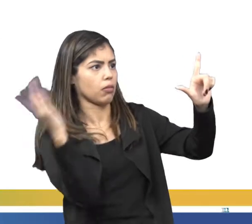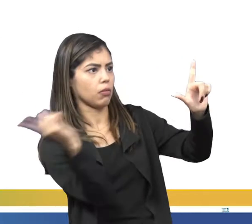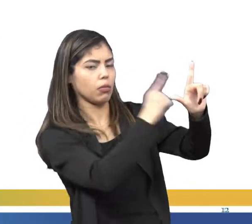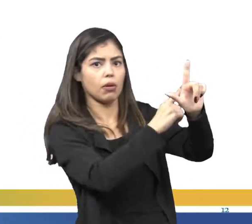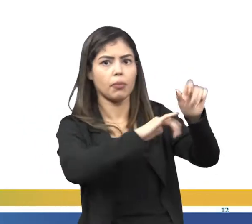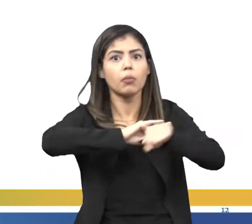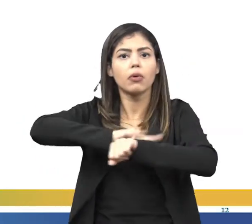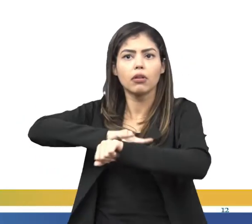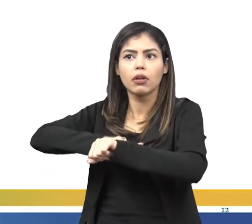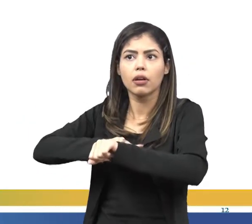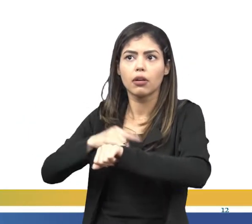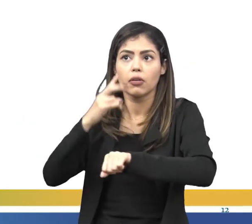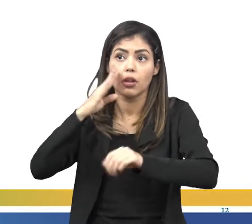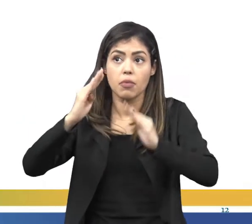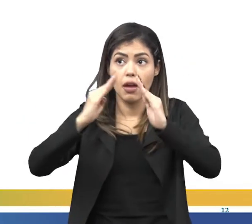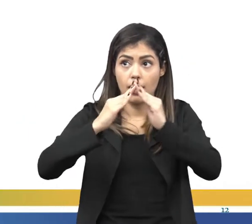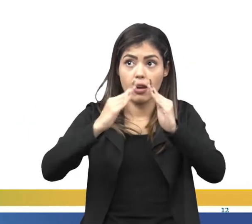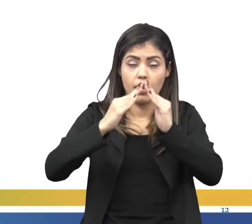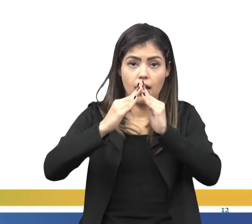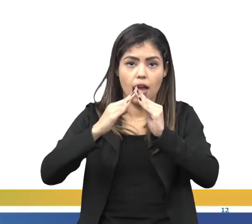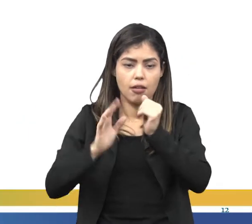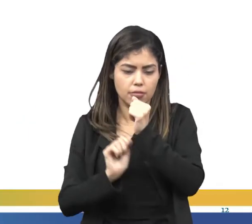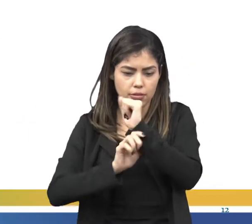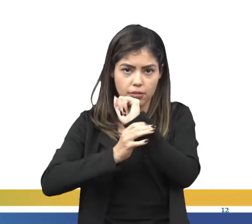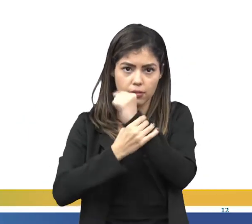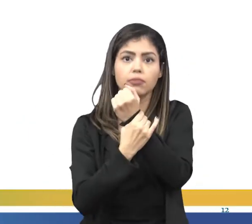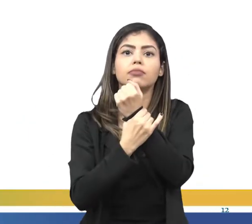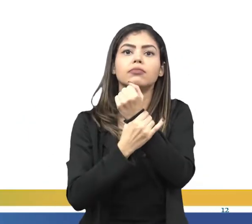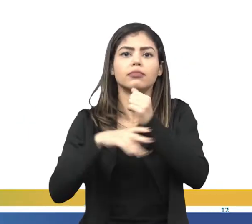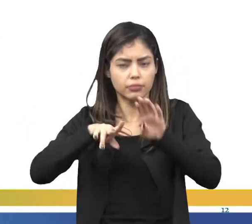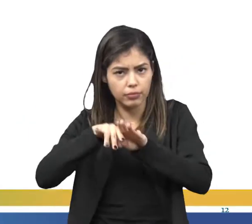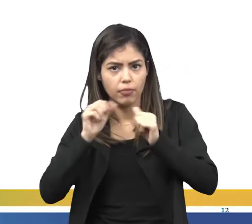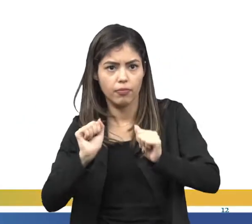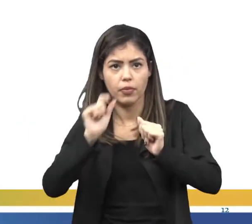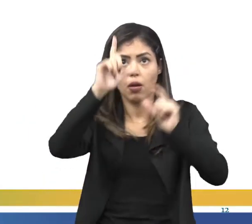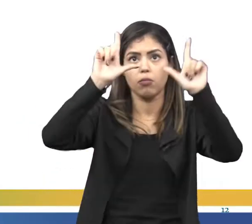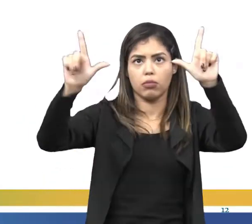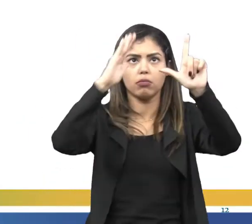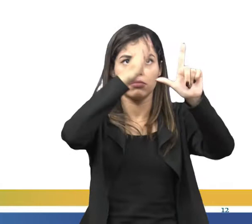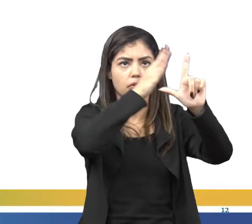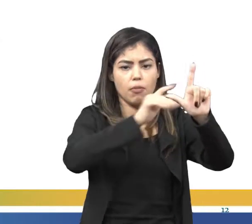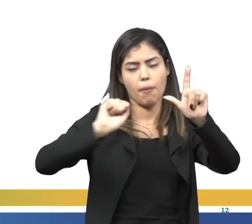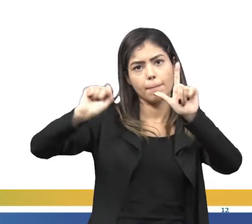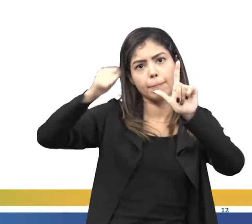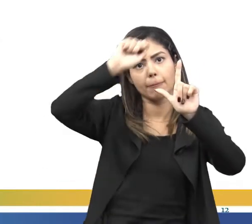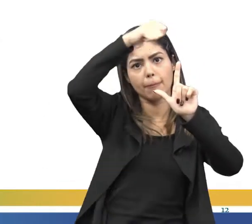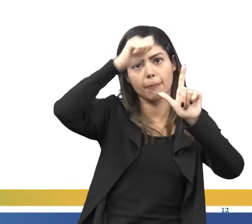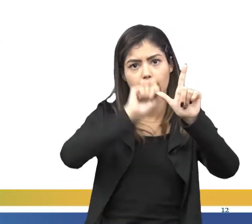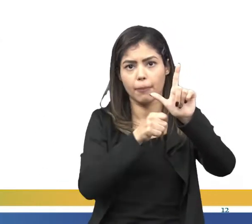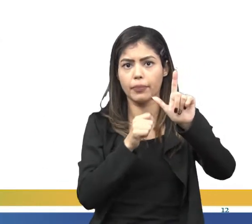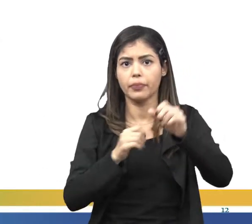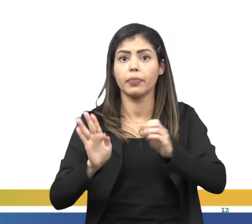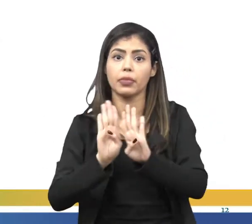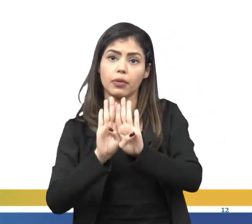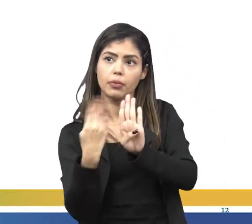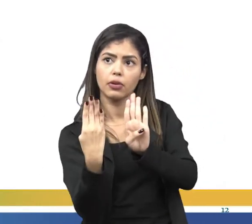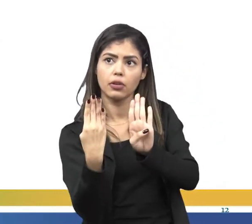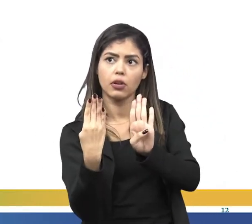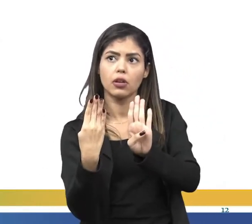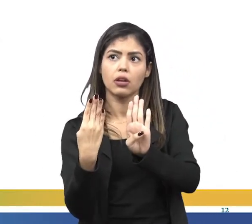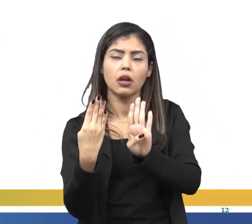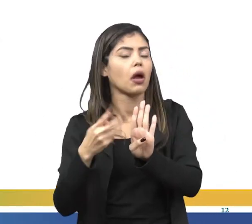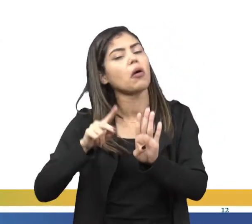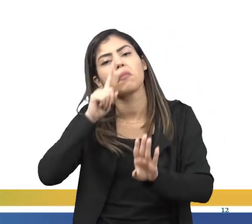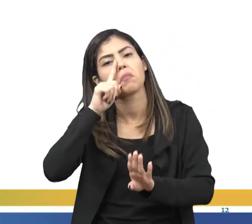banheiro. Como minha casa era muito segura, com grades nas janelas e trancas internas nas portas, não fiquei